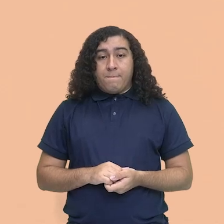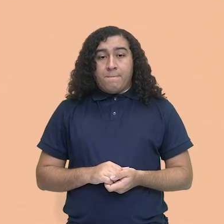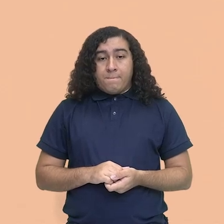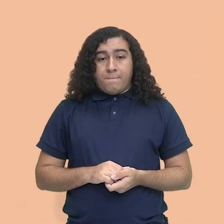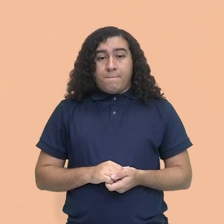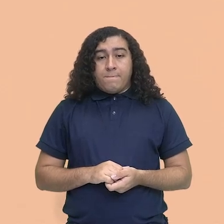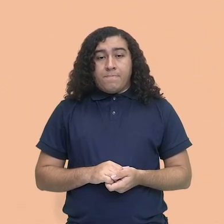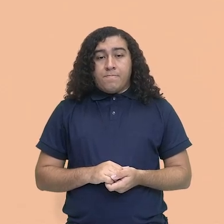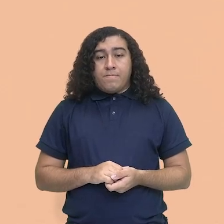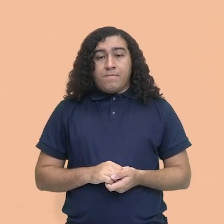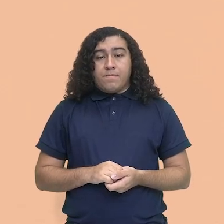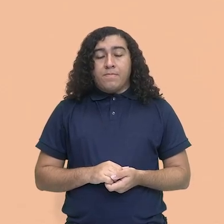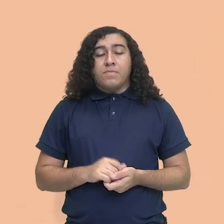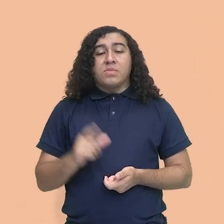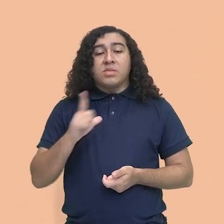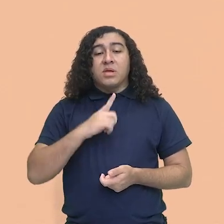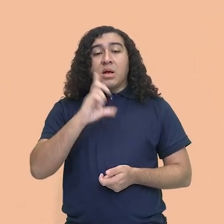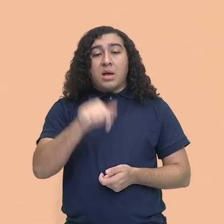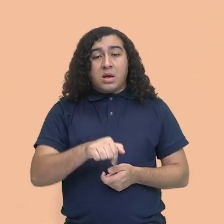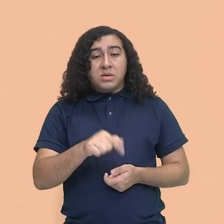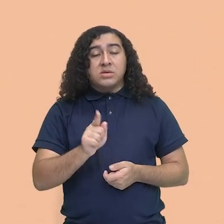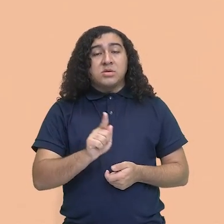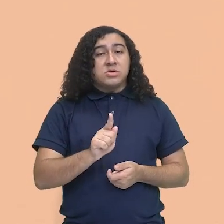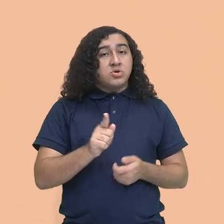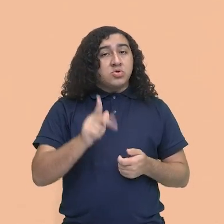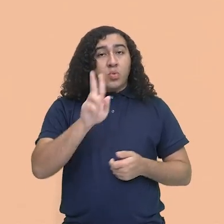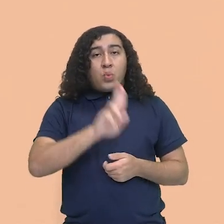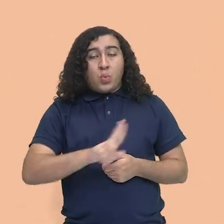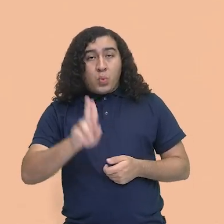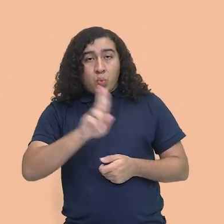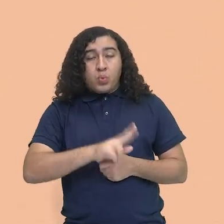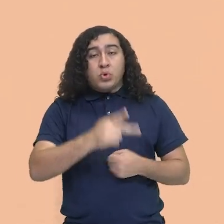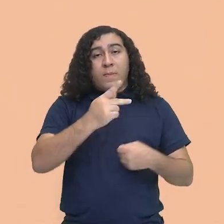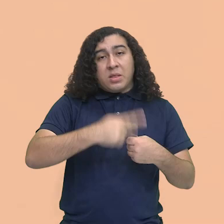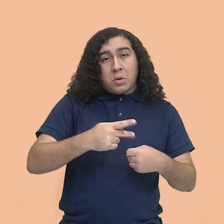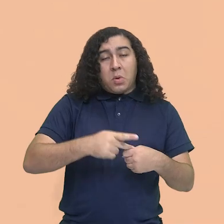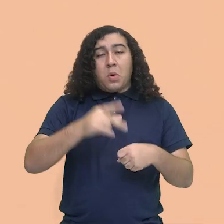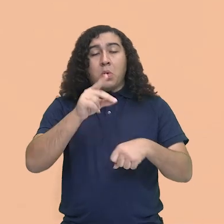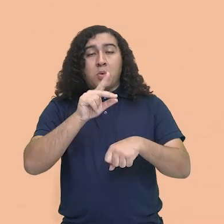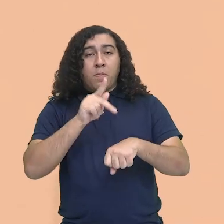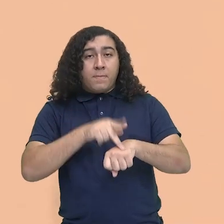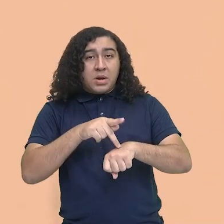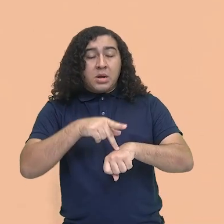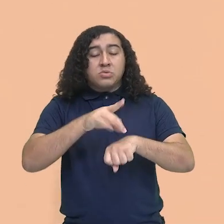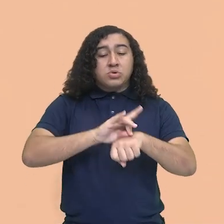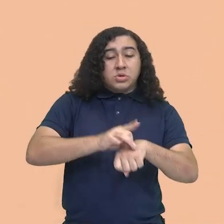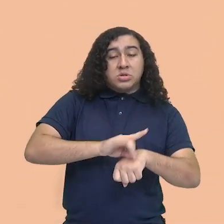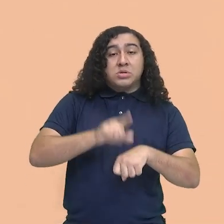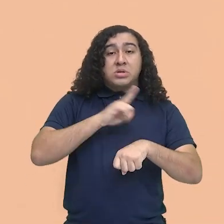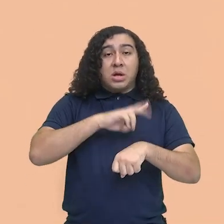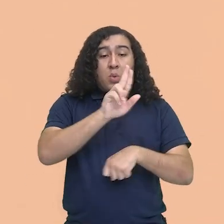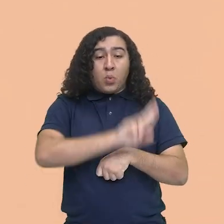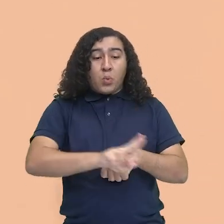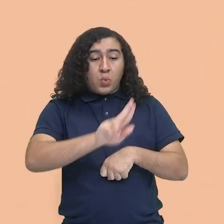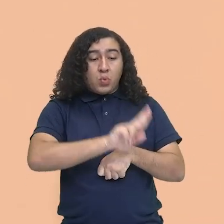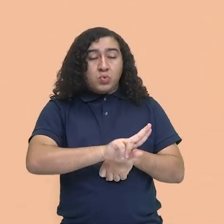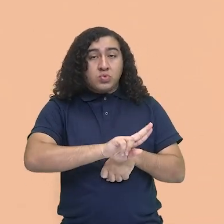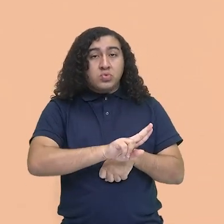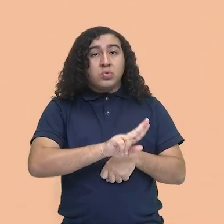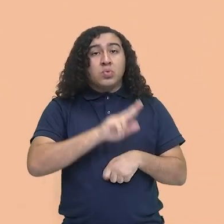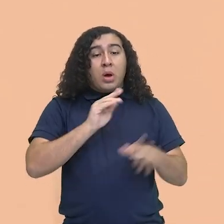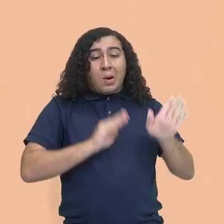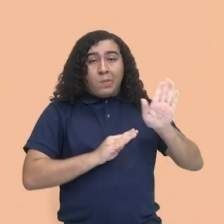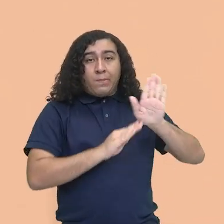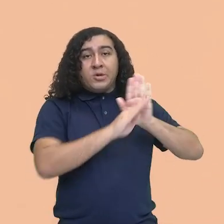da utilização desses combustíveis fósseis, o aumento da produção, o aumento do consumo, entre outras questões,